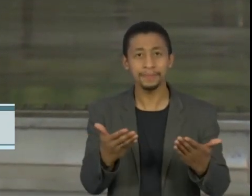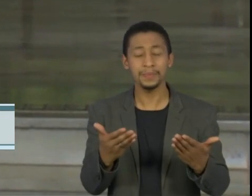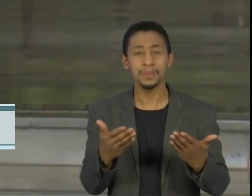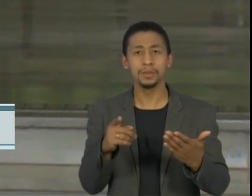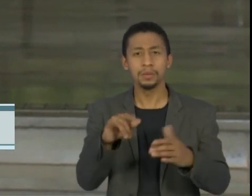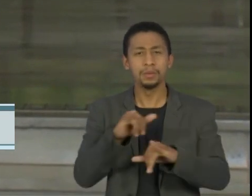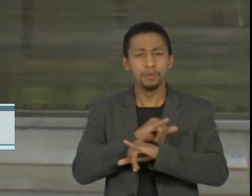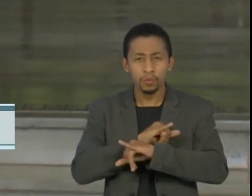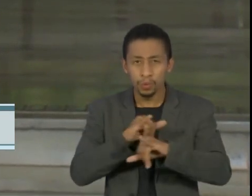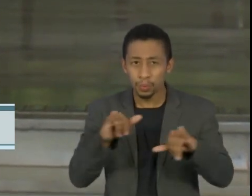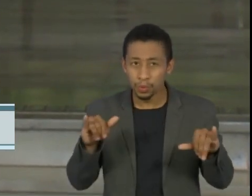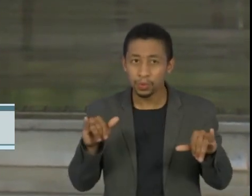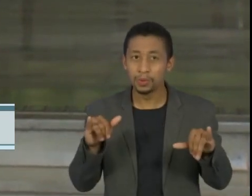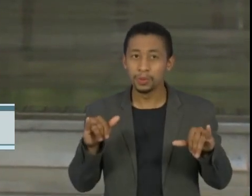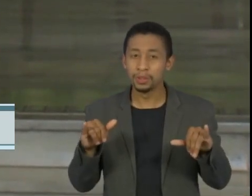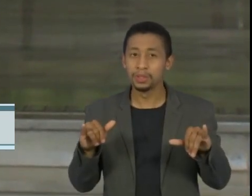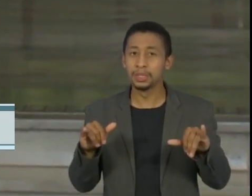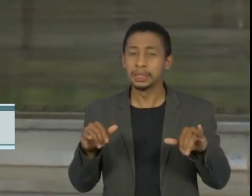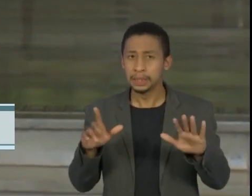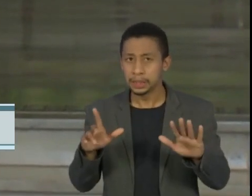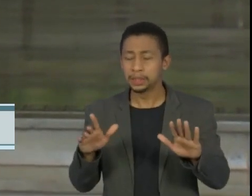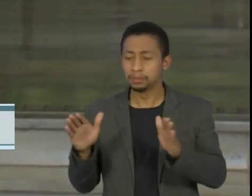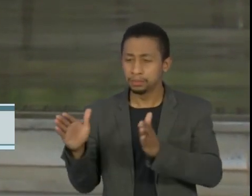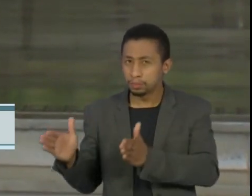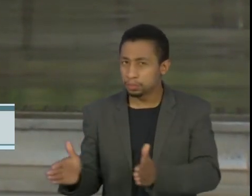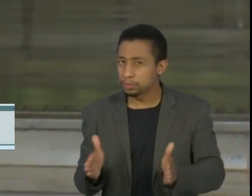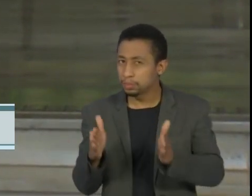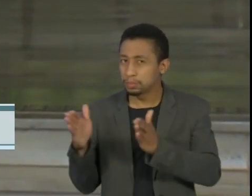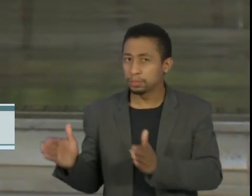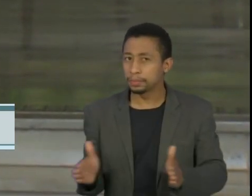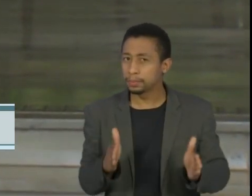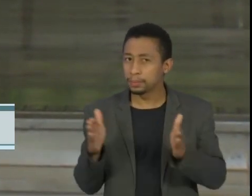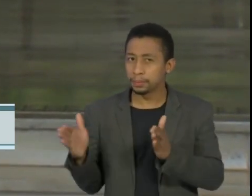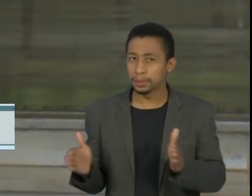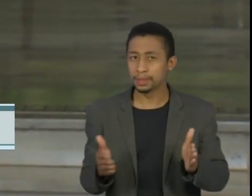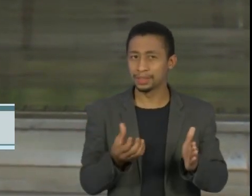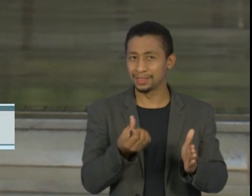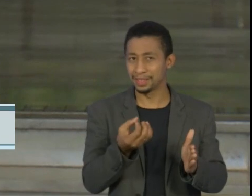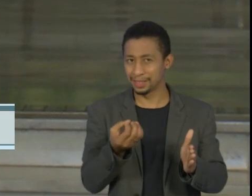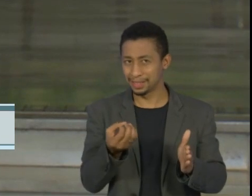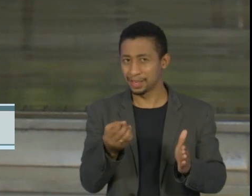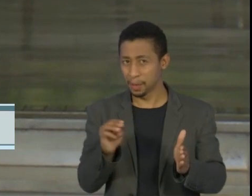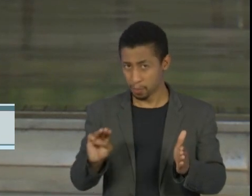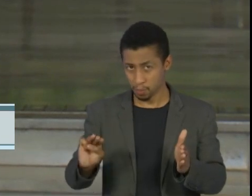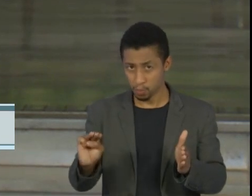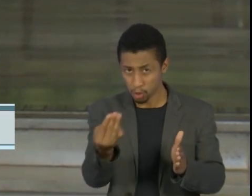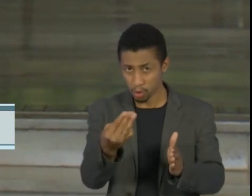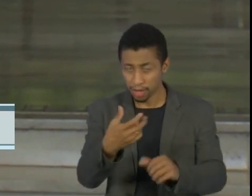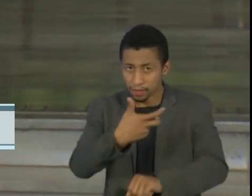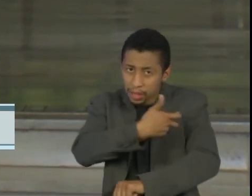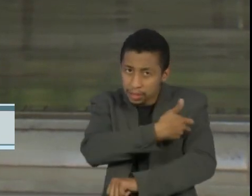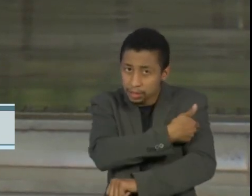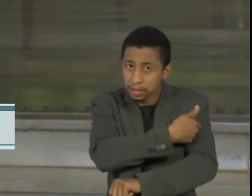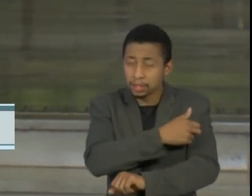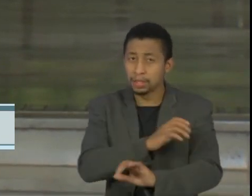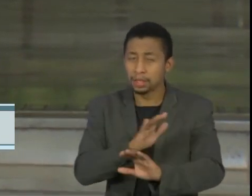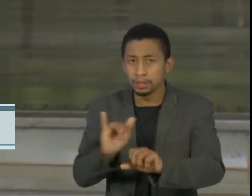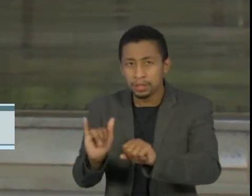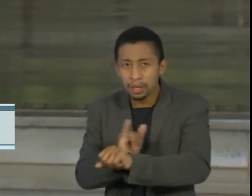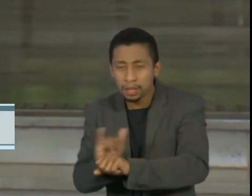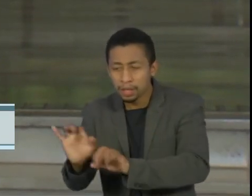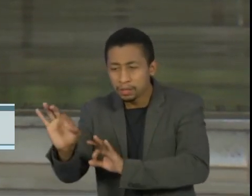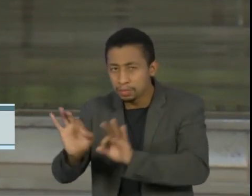que, num primeiro momento, haveria capacidade de produção de 60 milhões de vacinas. Eu gostaria de saber se já há um planejamento em